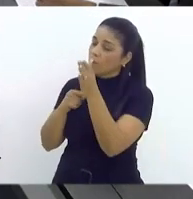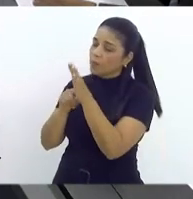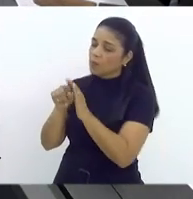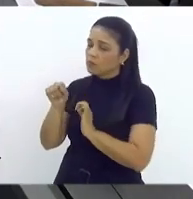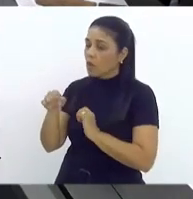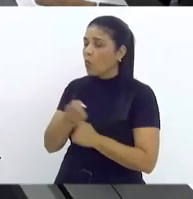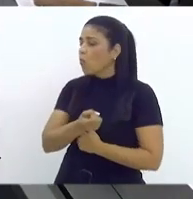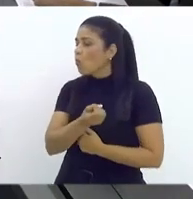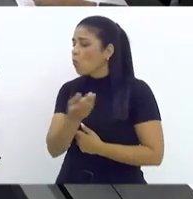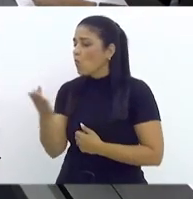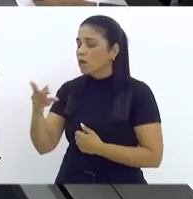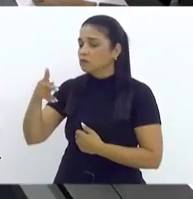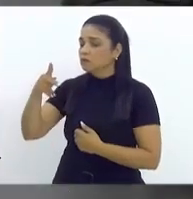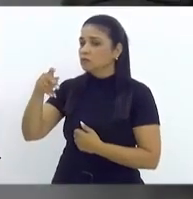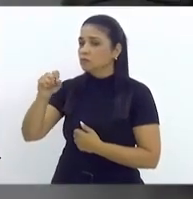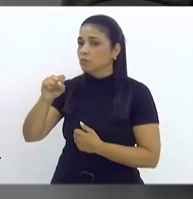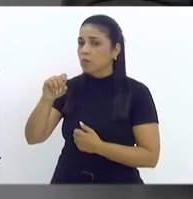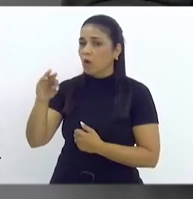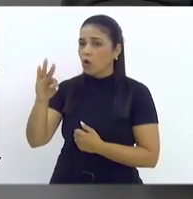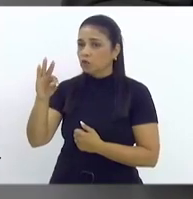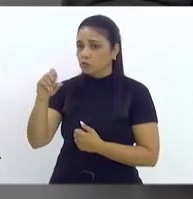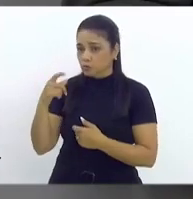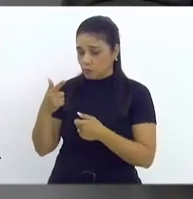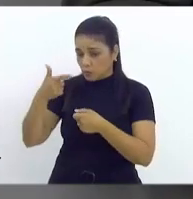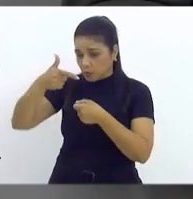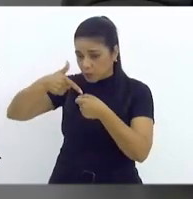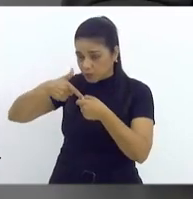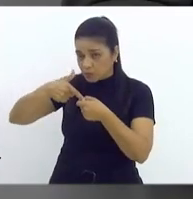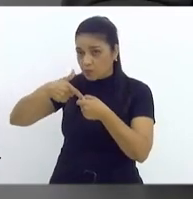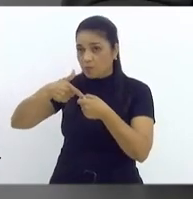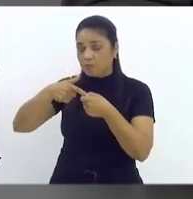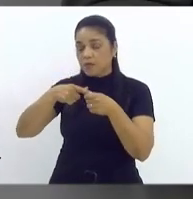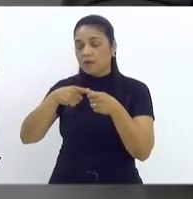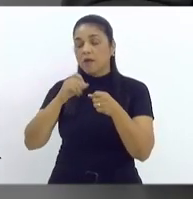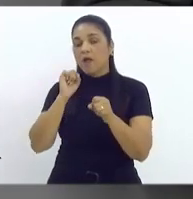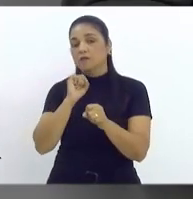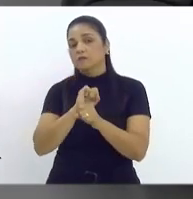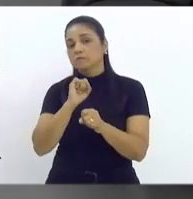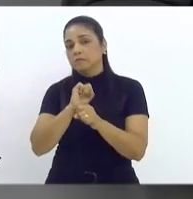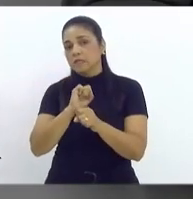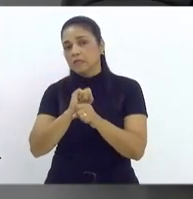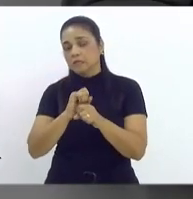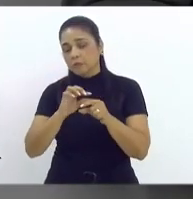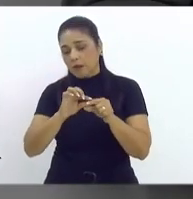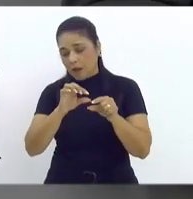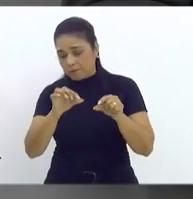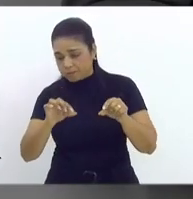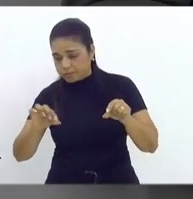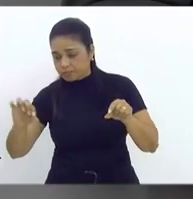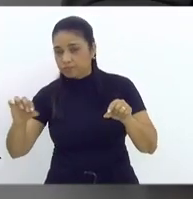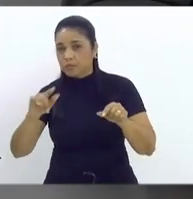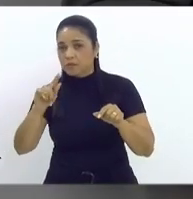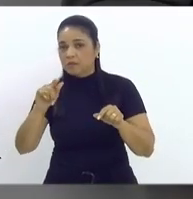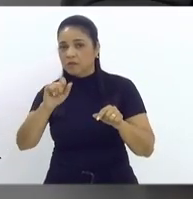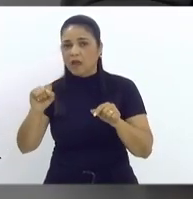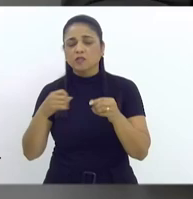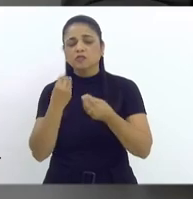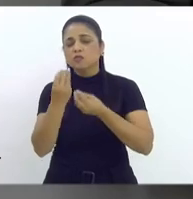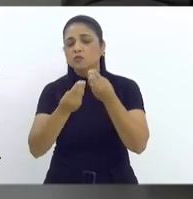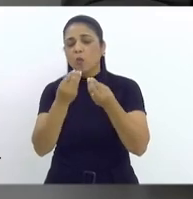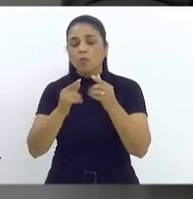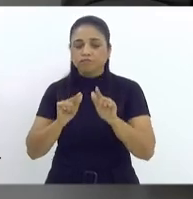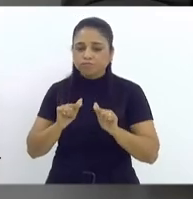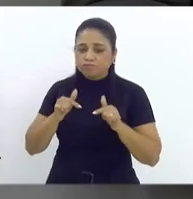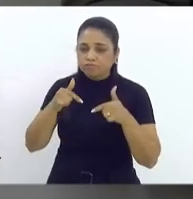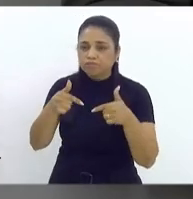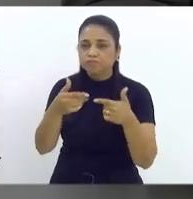Quantos postos estão aguardando para serem ligados? Como funciona essa lista, quais